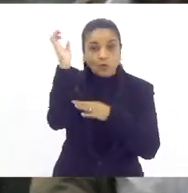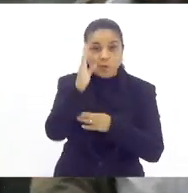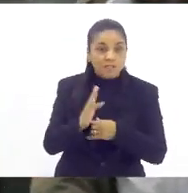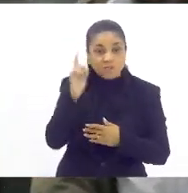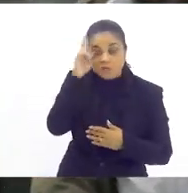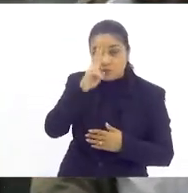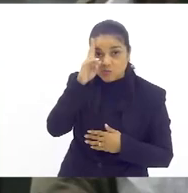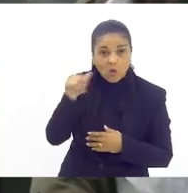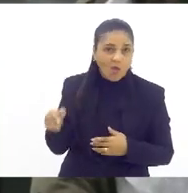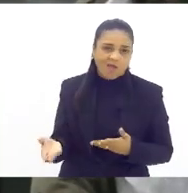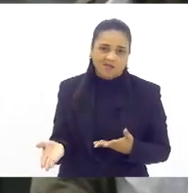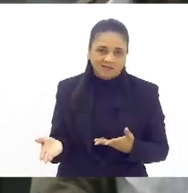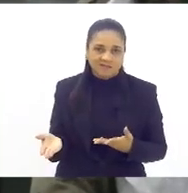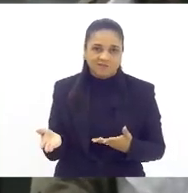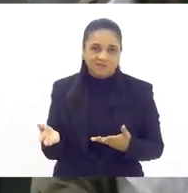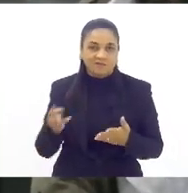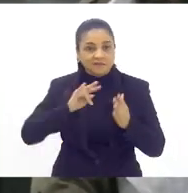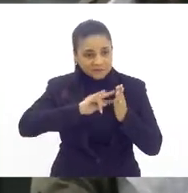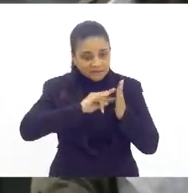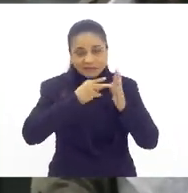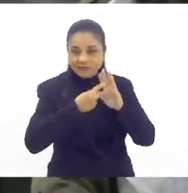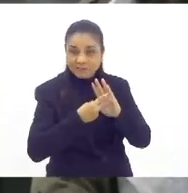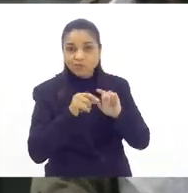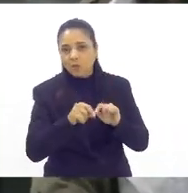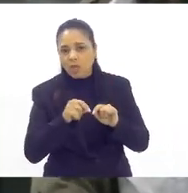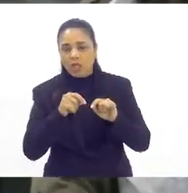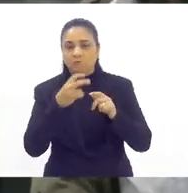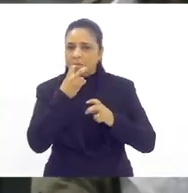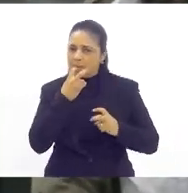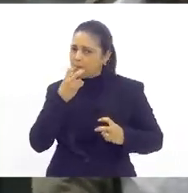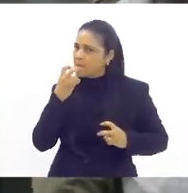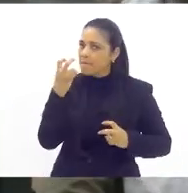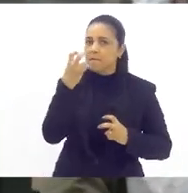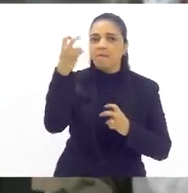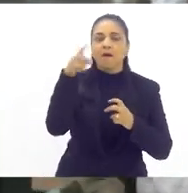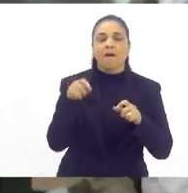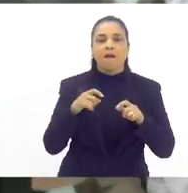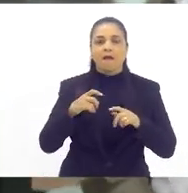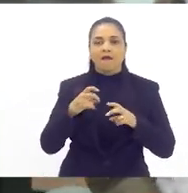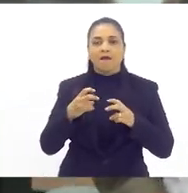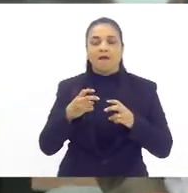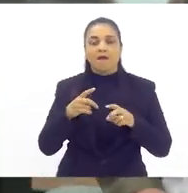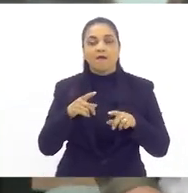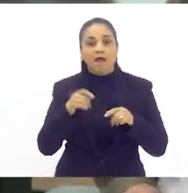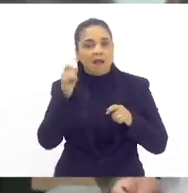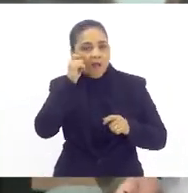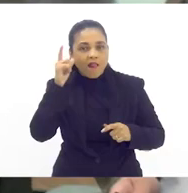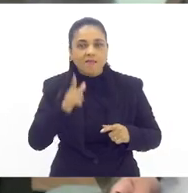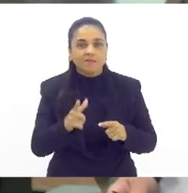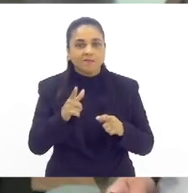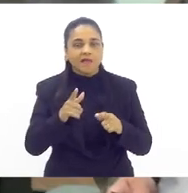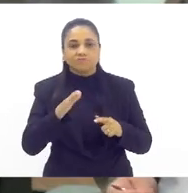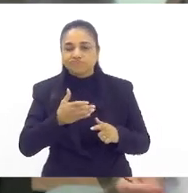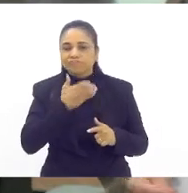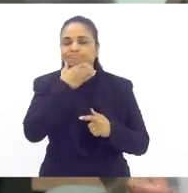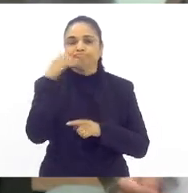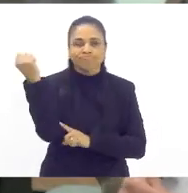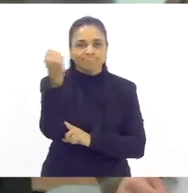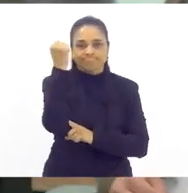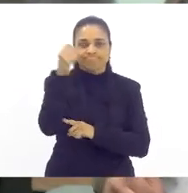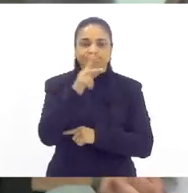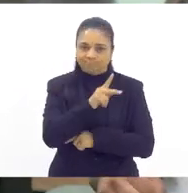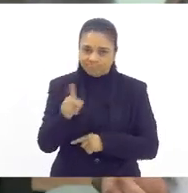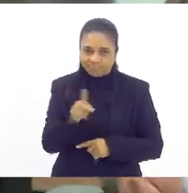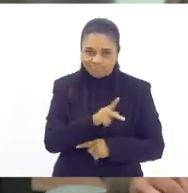sentido nós viemos aqui é fazer cor a todos os colegas que estão aqui e alertar pra situação crítica da rede os docentes estão